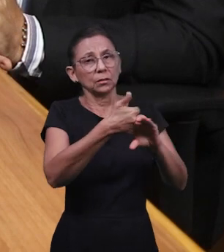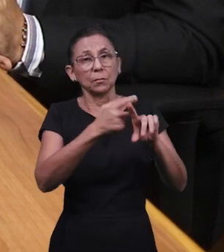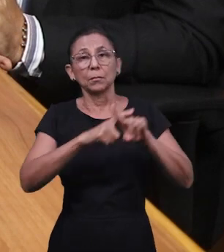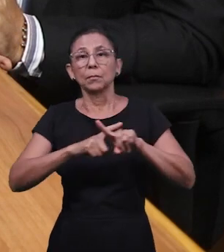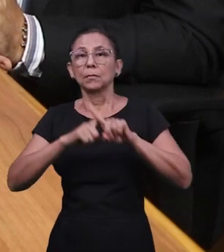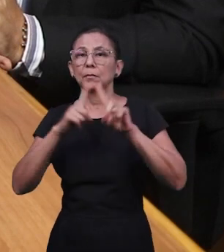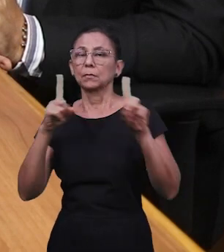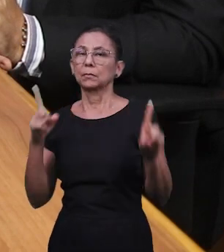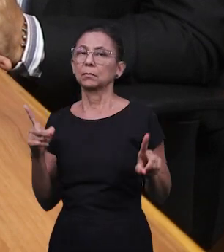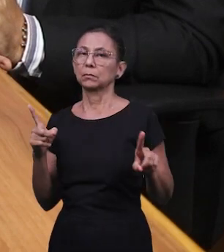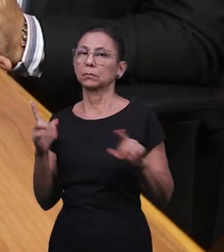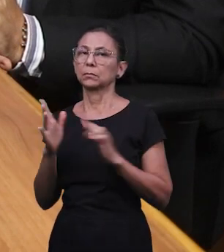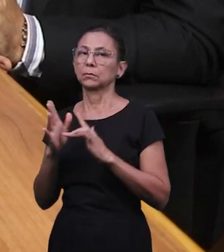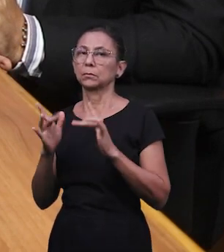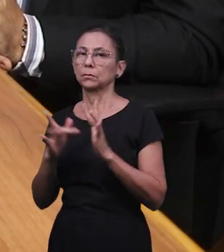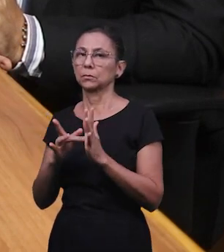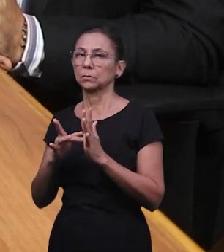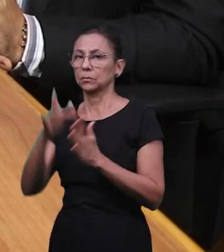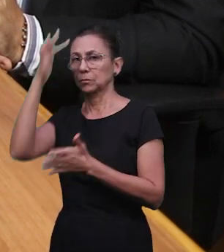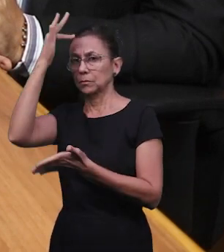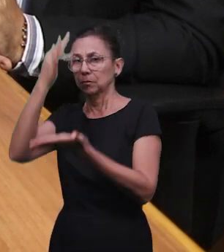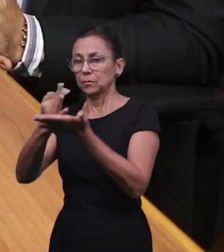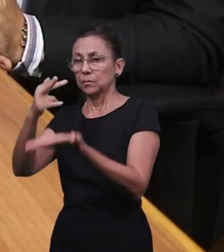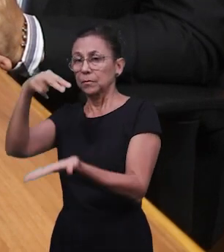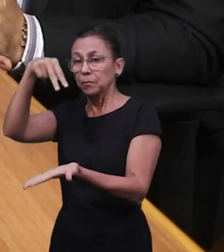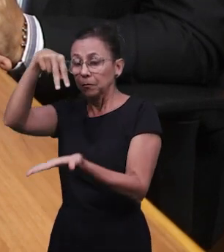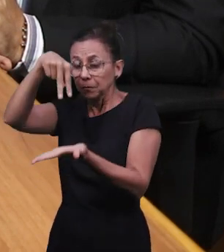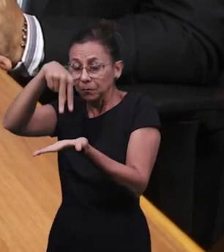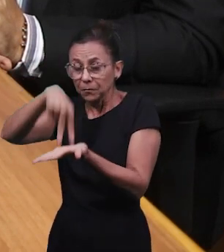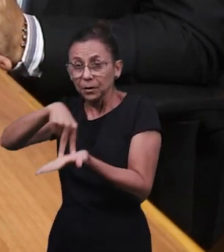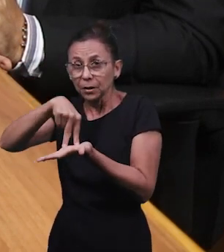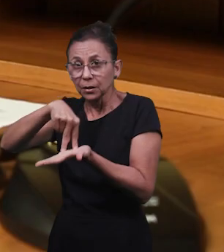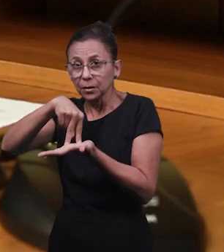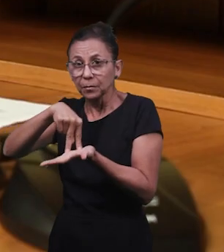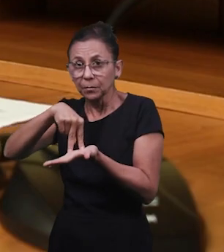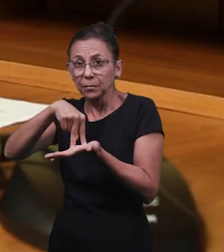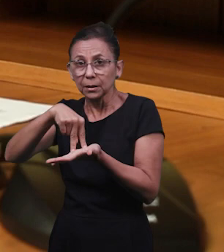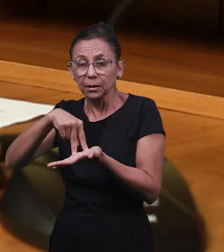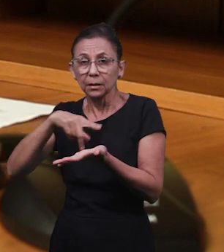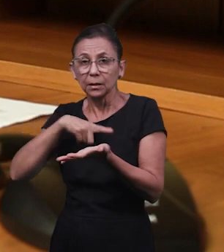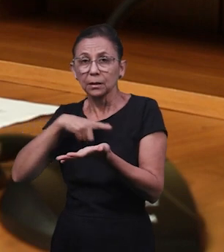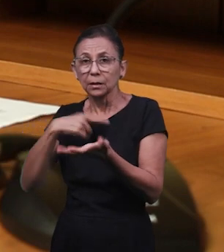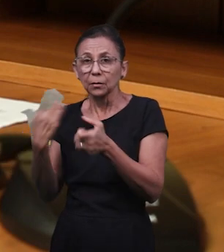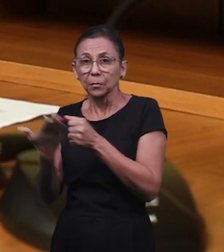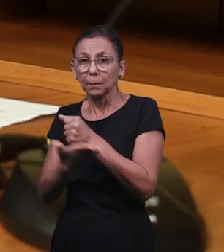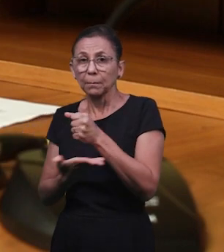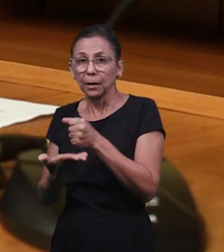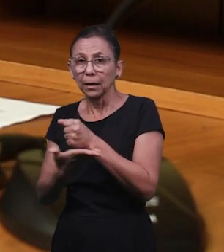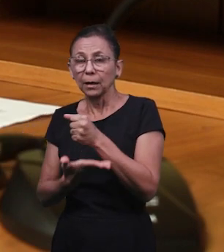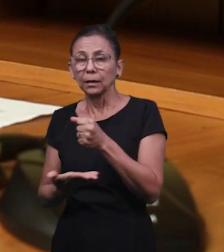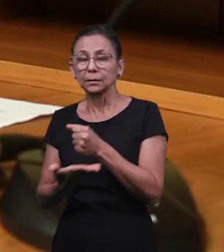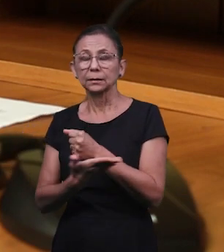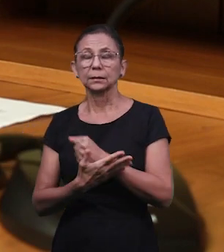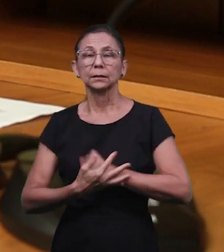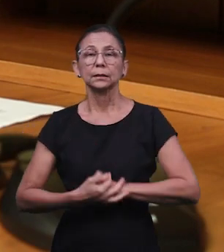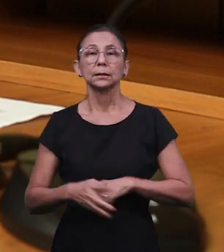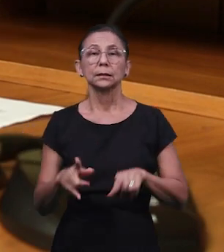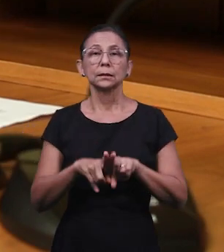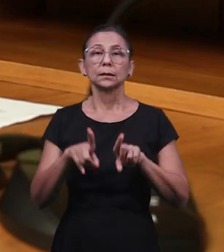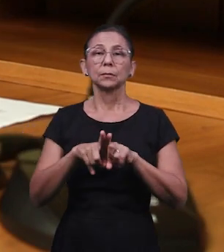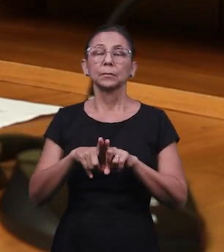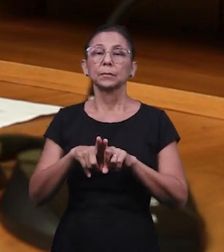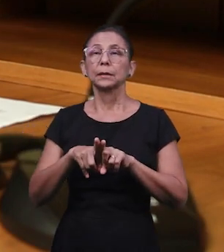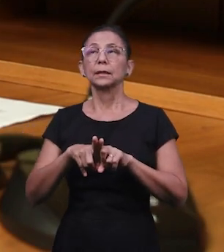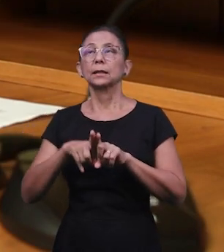foi isso que ele trouxe uma fé firme. E ao mesmo tempo, fundamento. Porque ela está